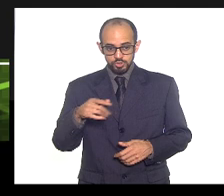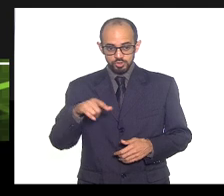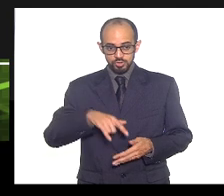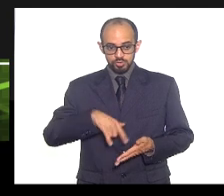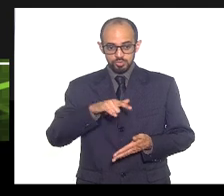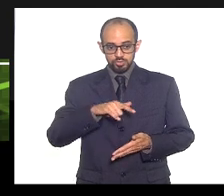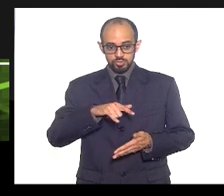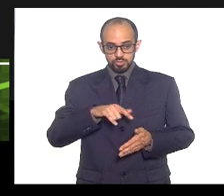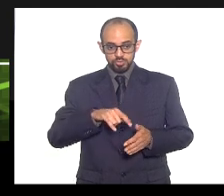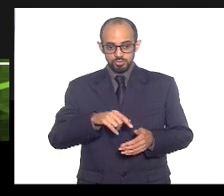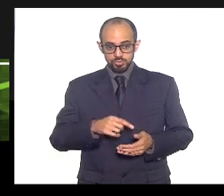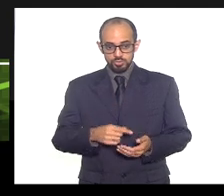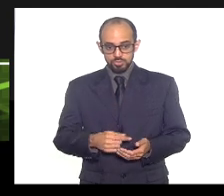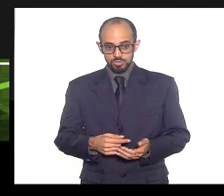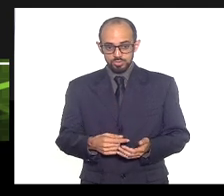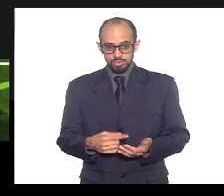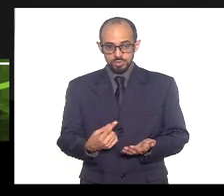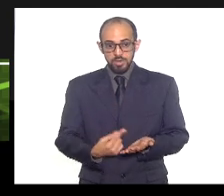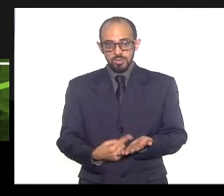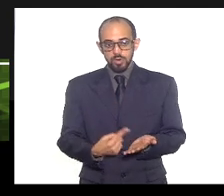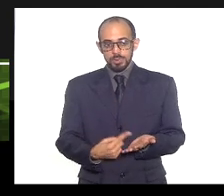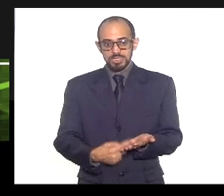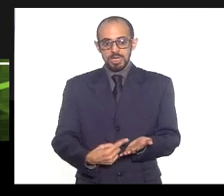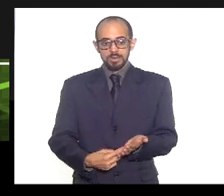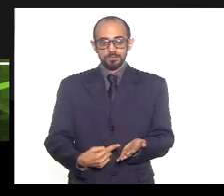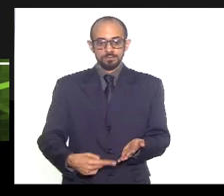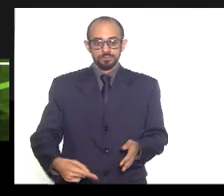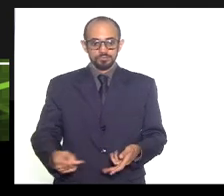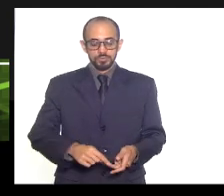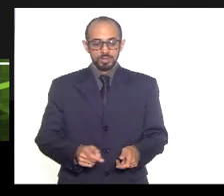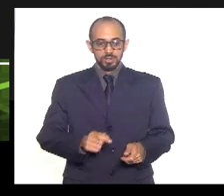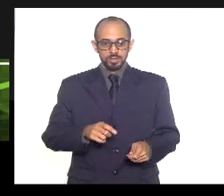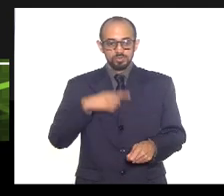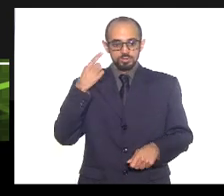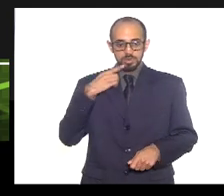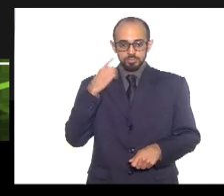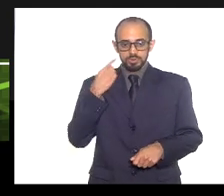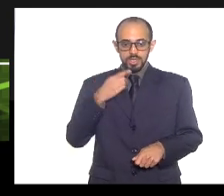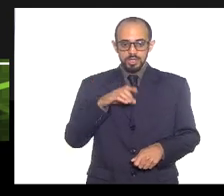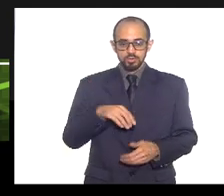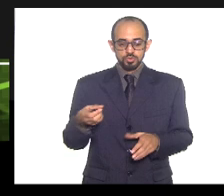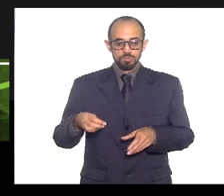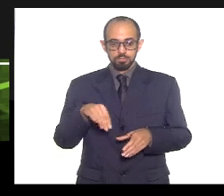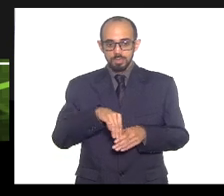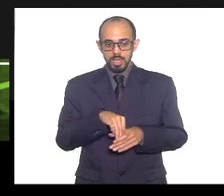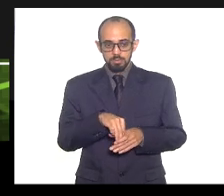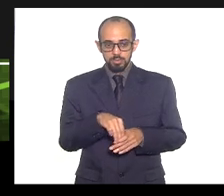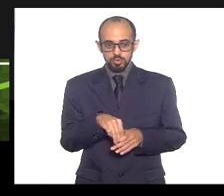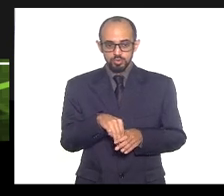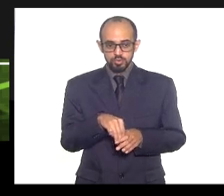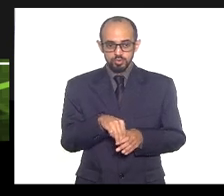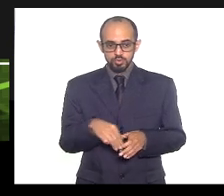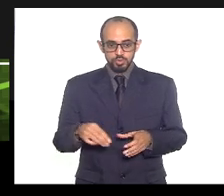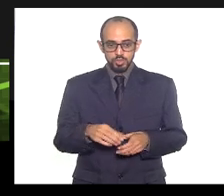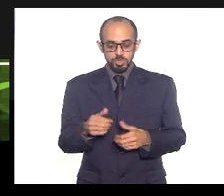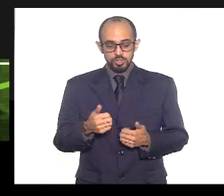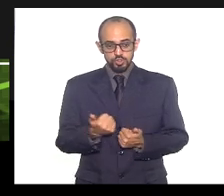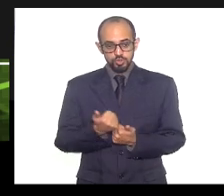regimentais, os senhores deputados, membros da CPI, titulares e